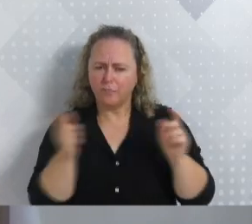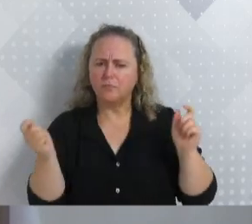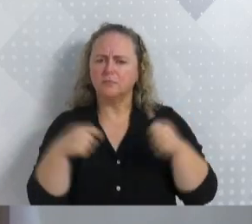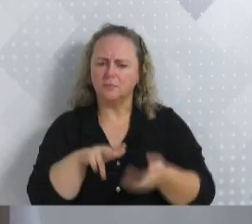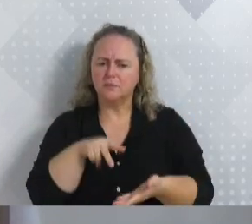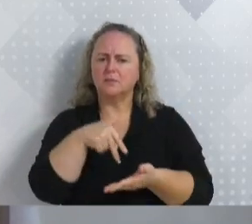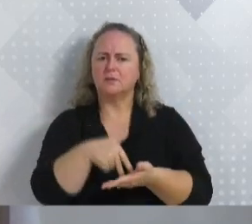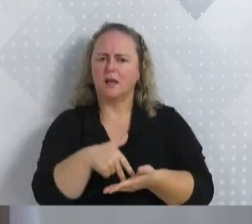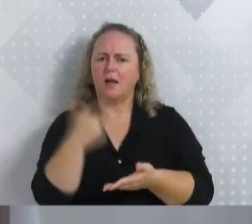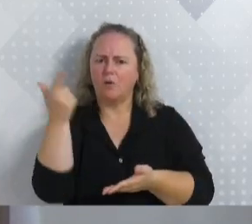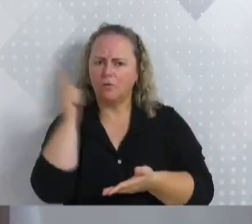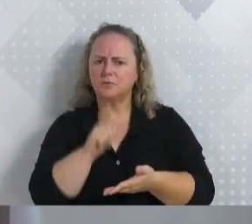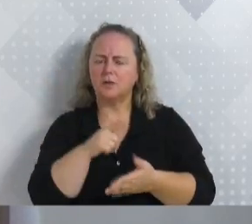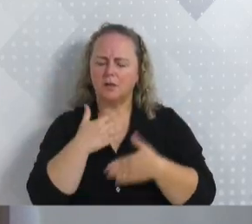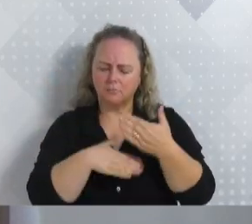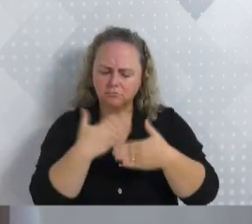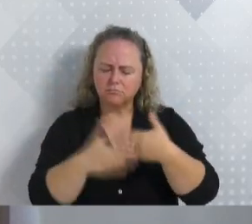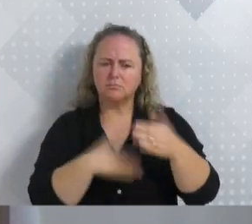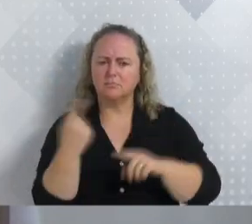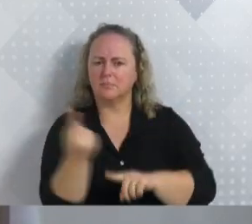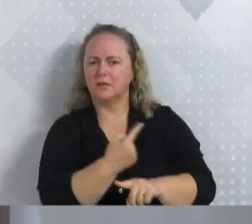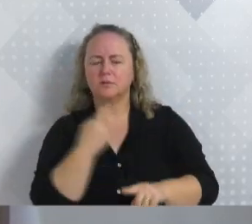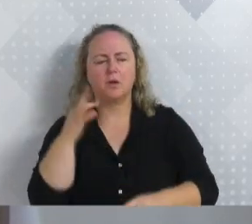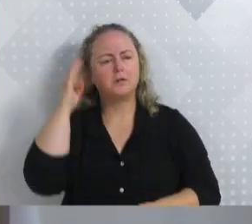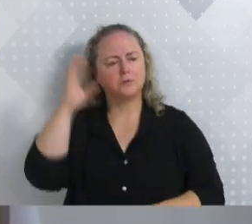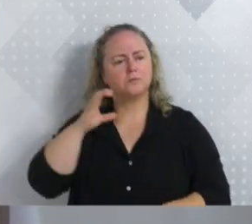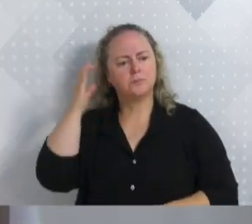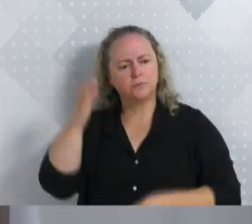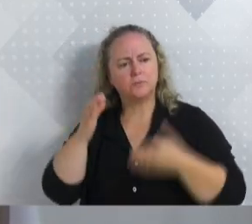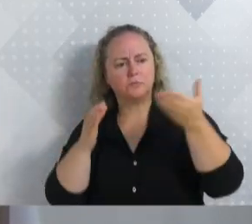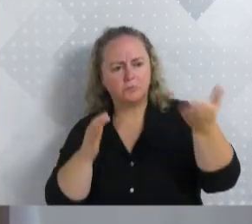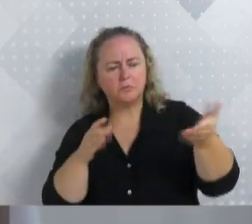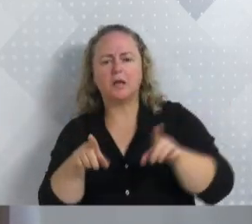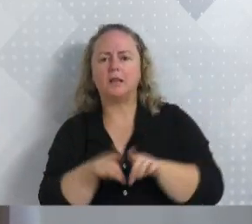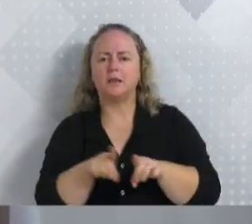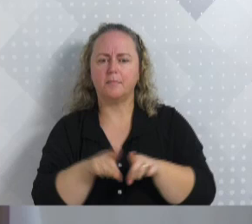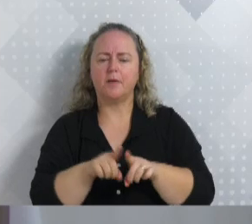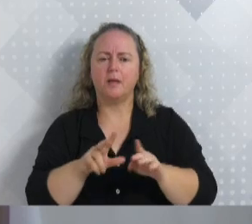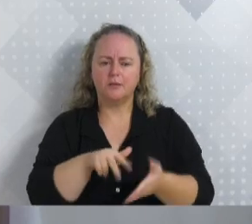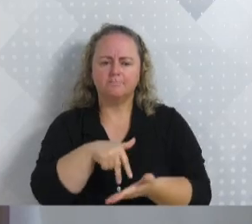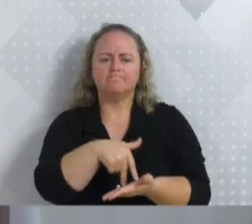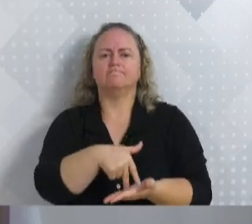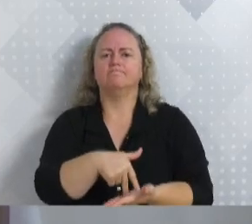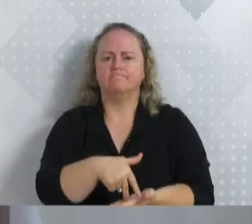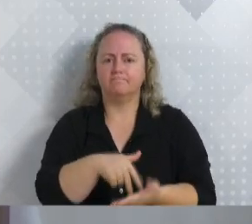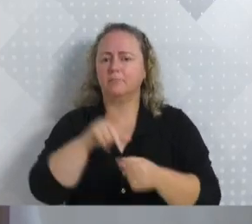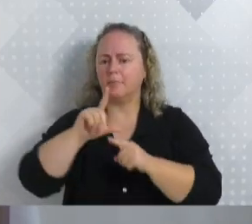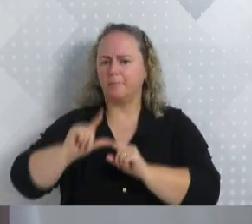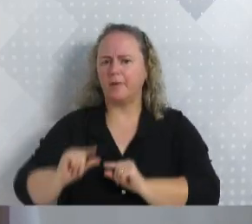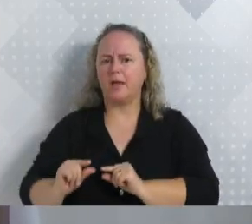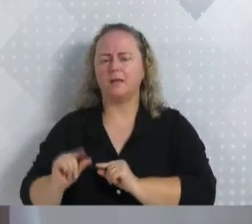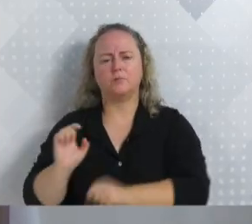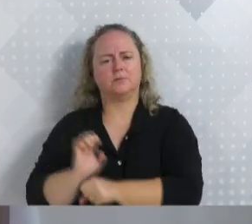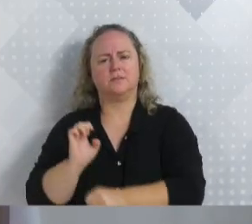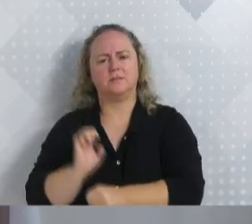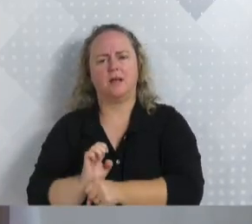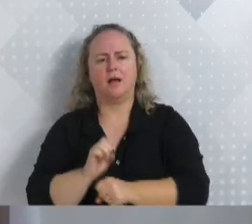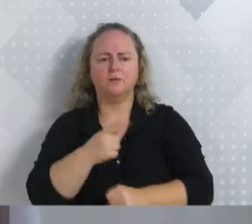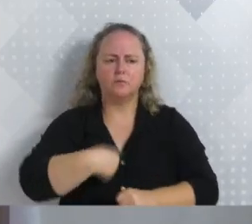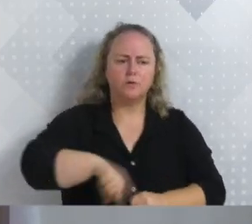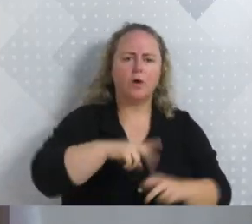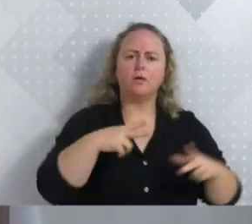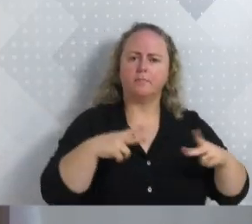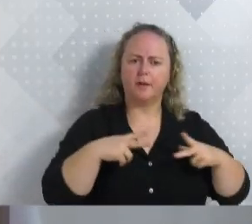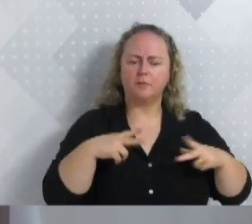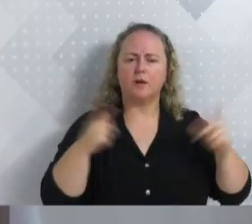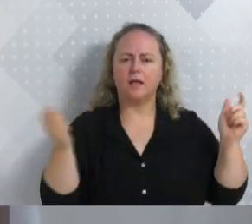suas próprias dores, né, vereador Tuca? A gente que defende tanto o liberalismo econômico, menos Estado, a gente tem a obrigação também de entregar para a sociedade uma parcela daquilo que a